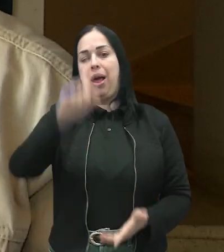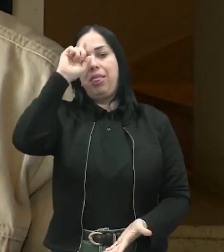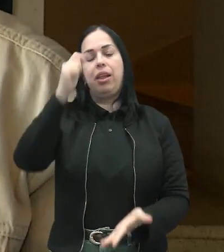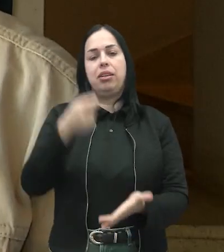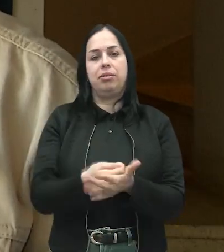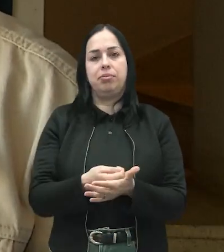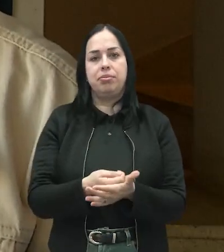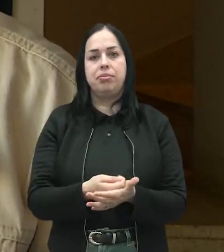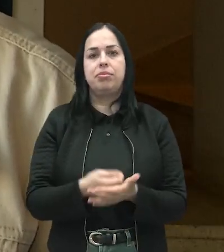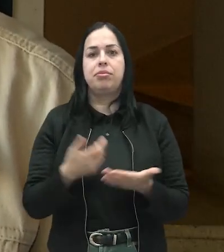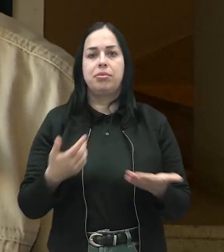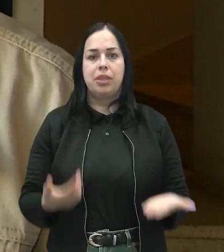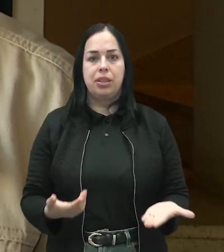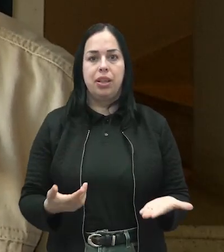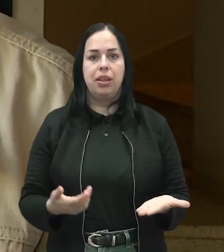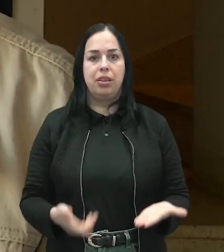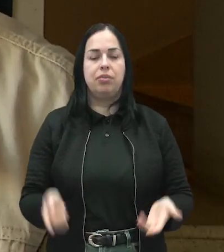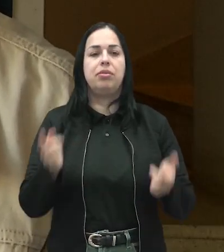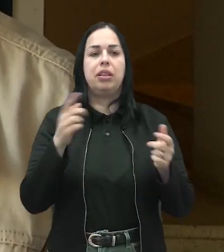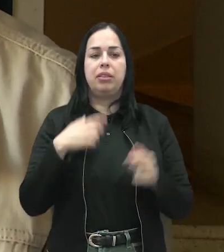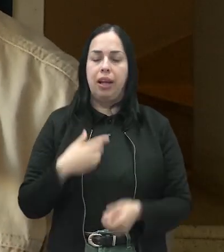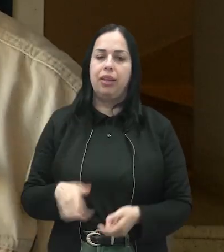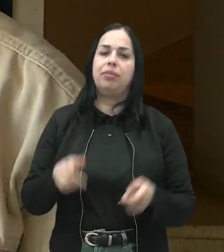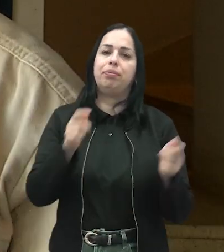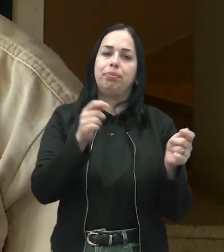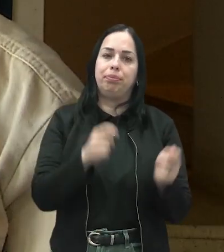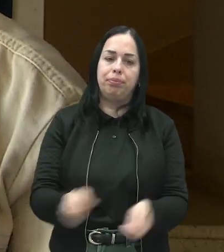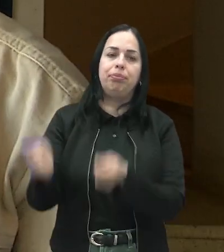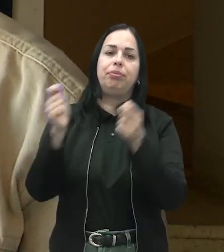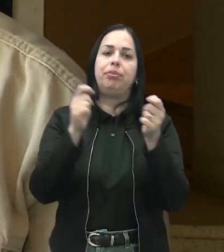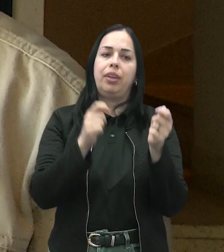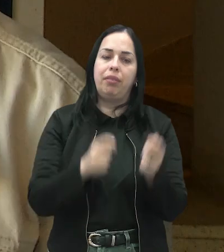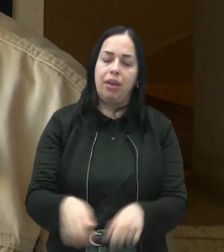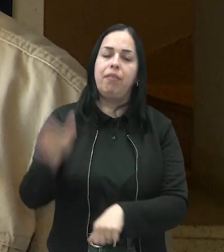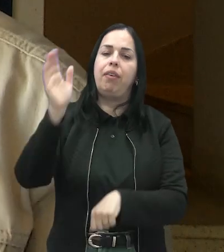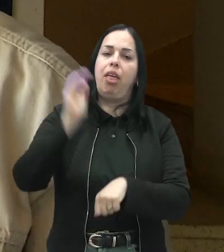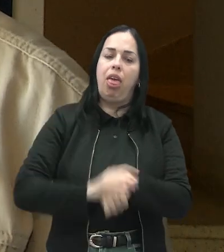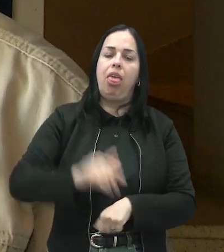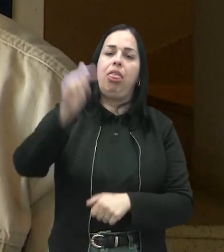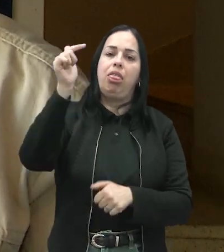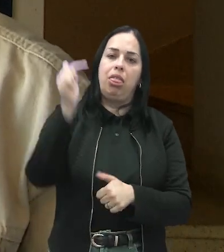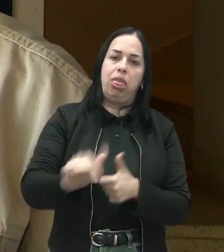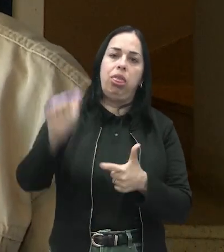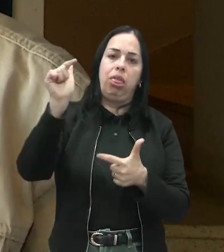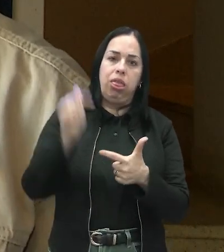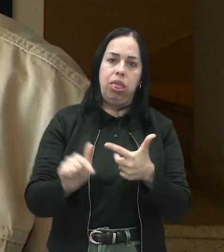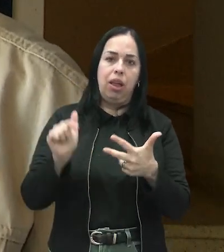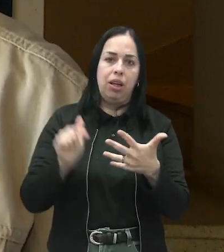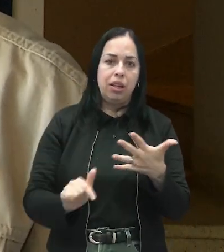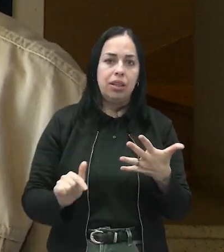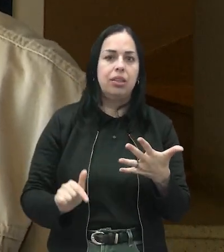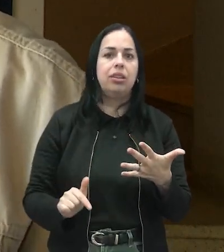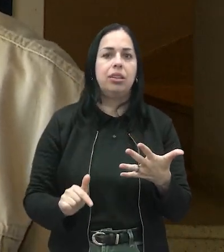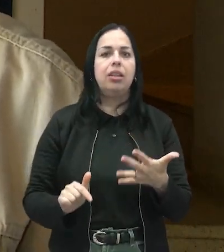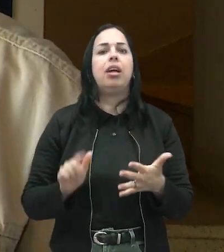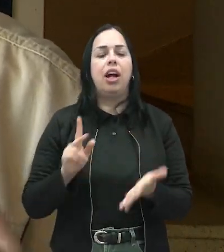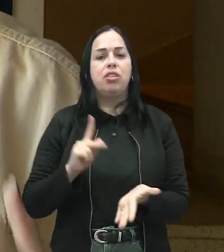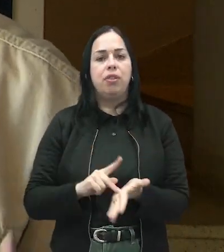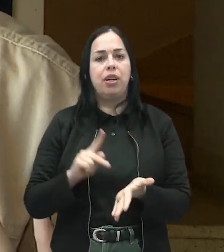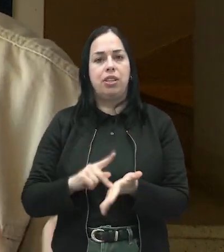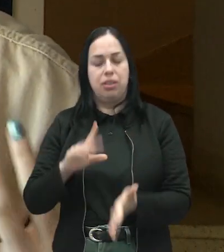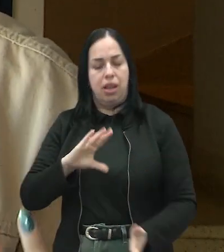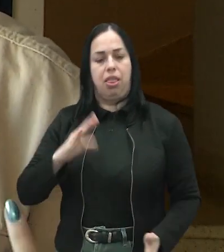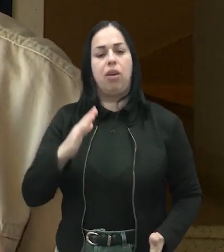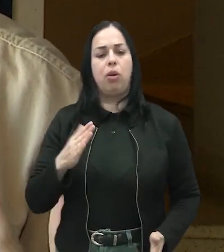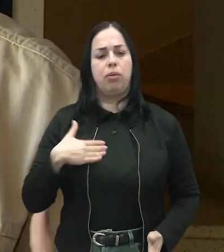problema. Então, você está deixando ela repetir o padrão e você vai continuar repetindo até que você